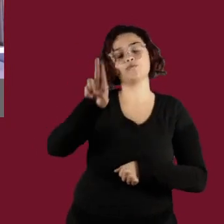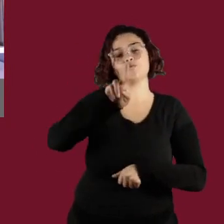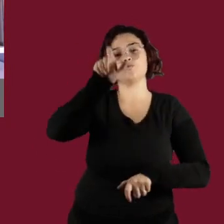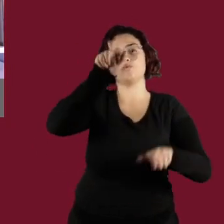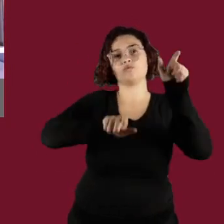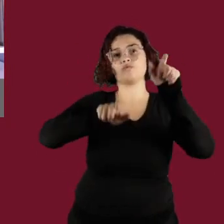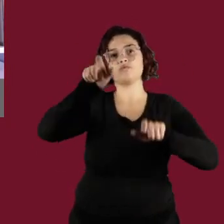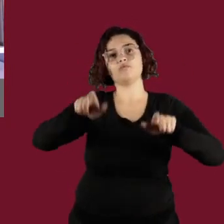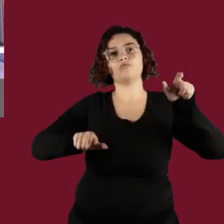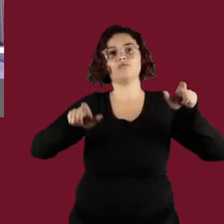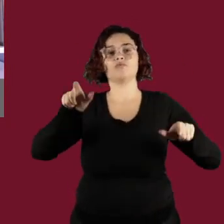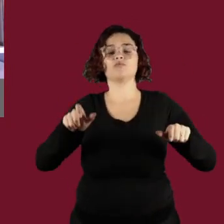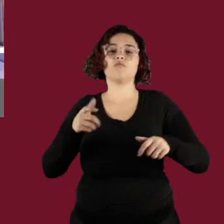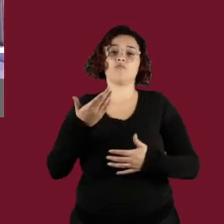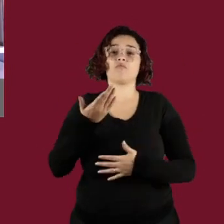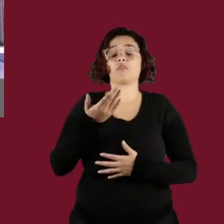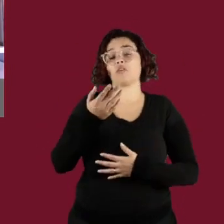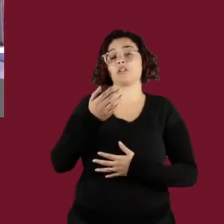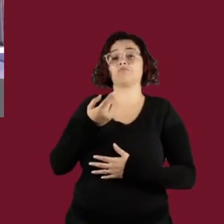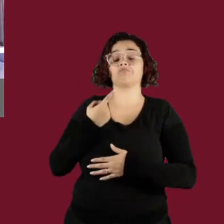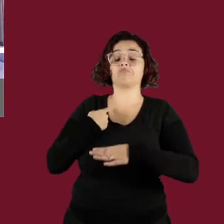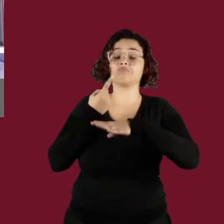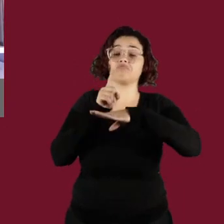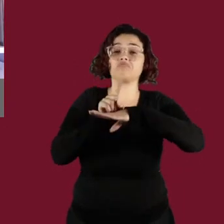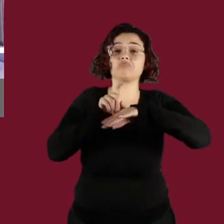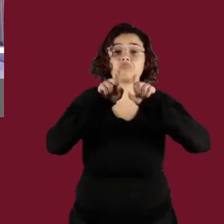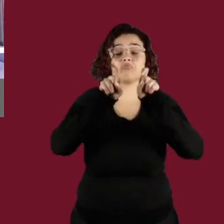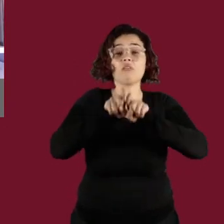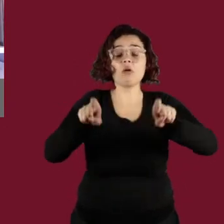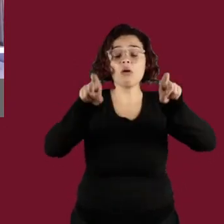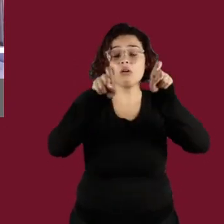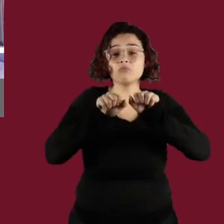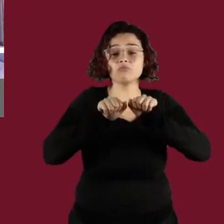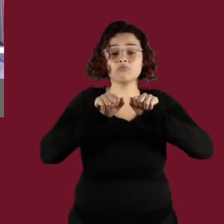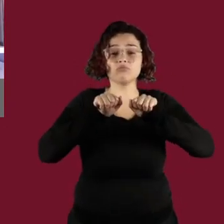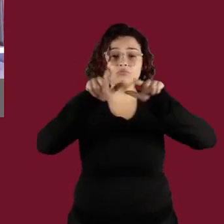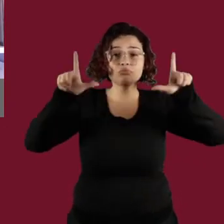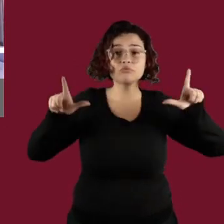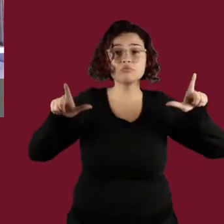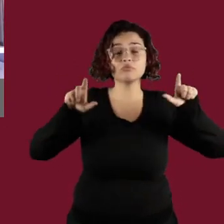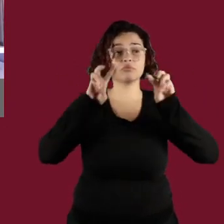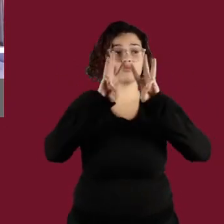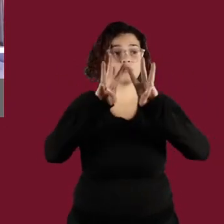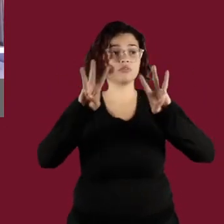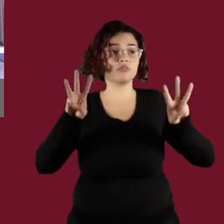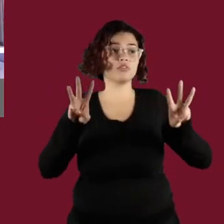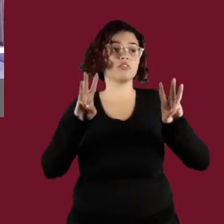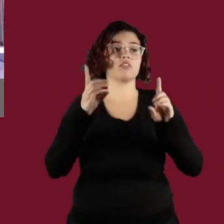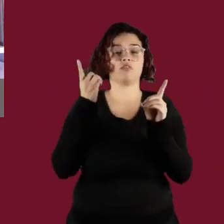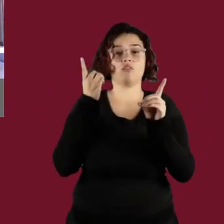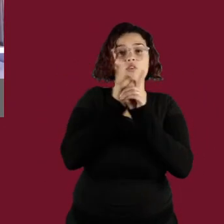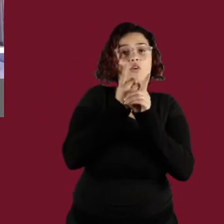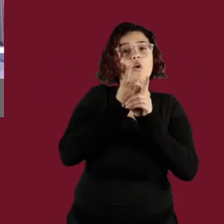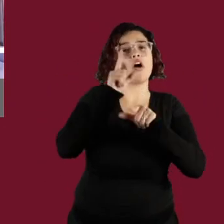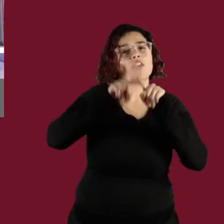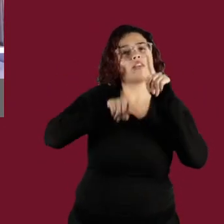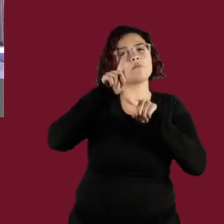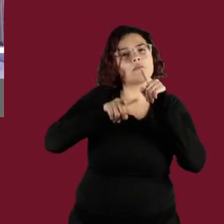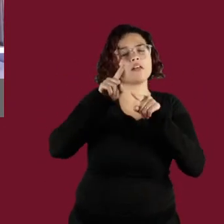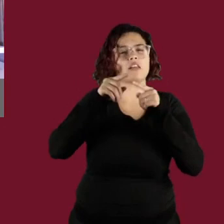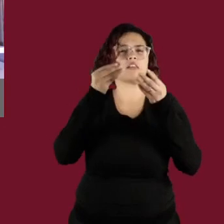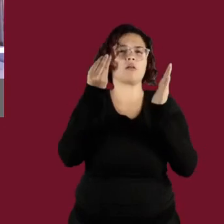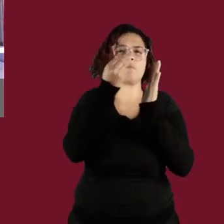o seu computador e quer acessar o nosso site para encontrar lá o material